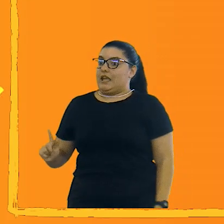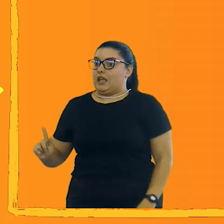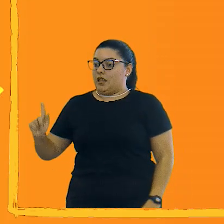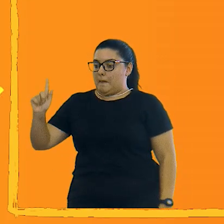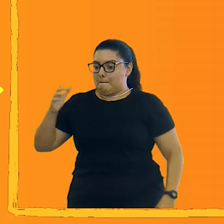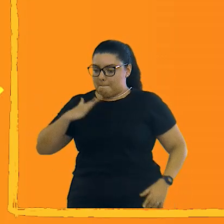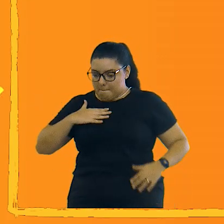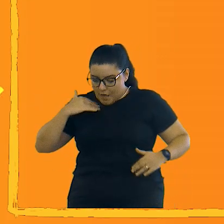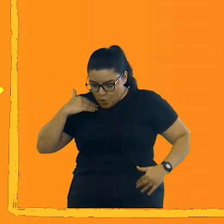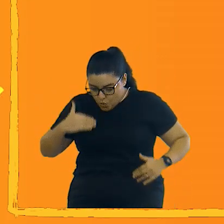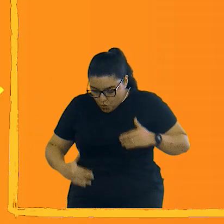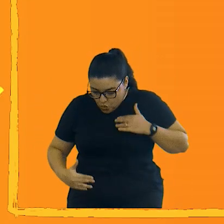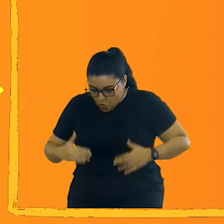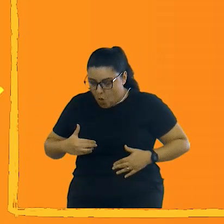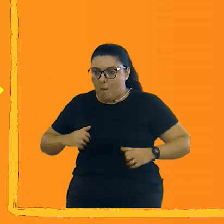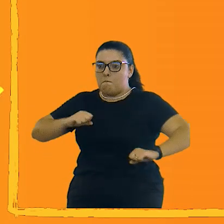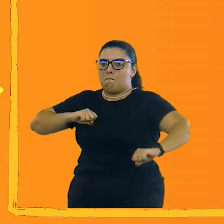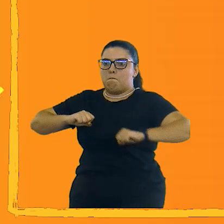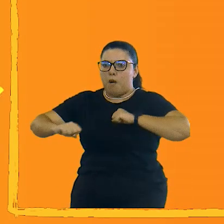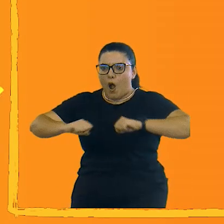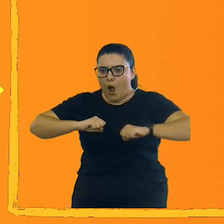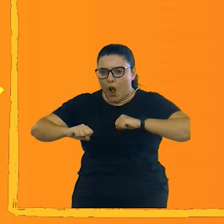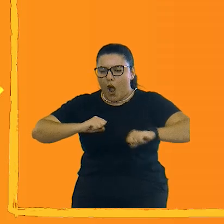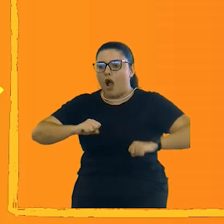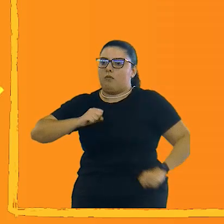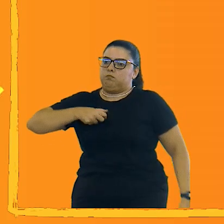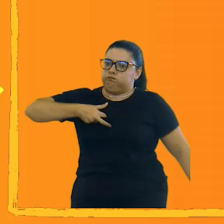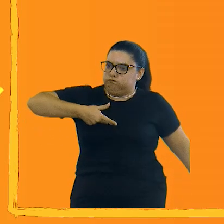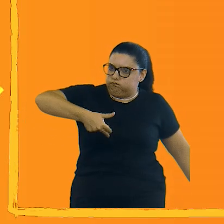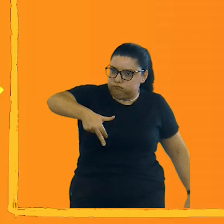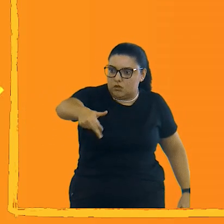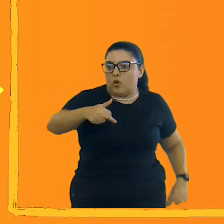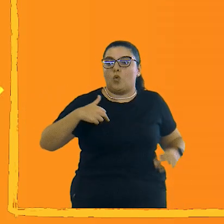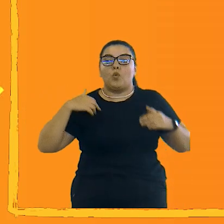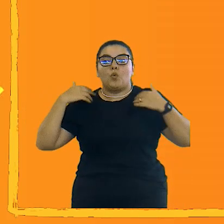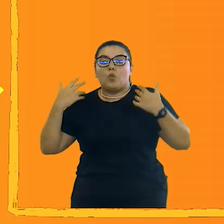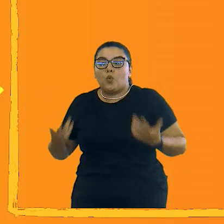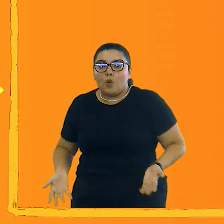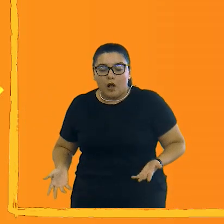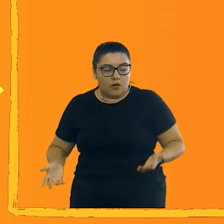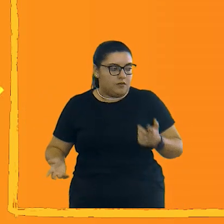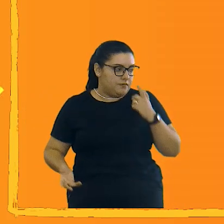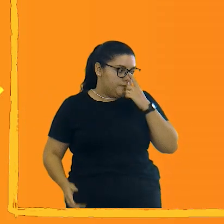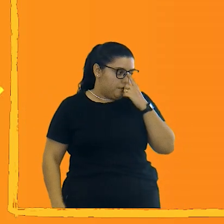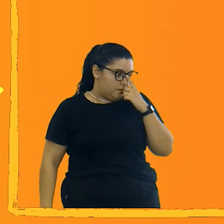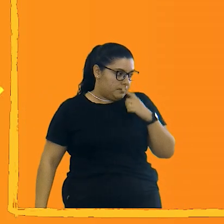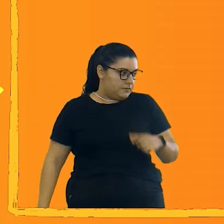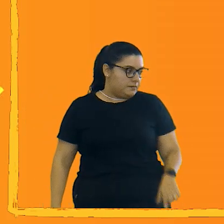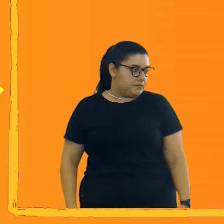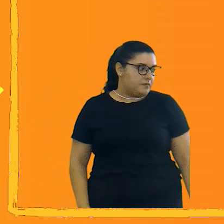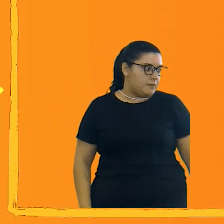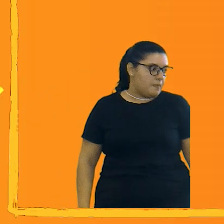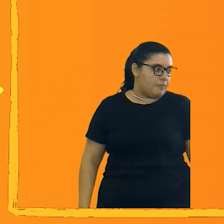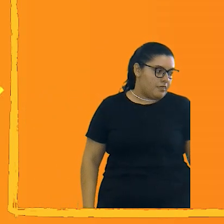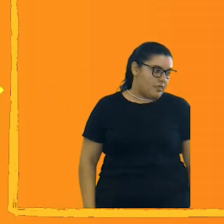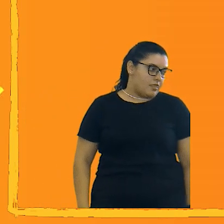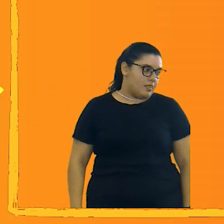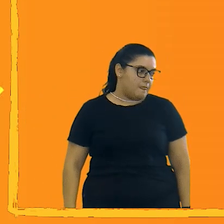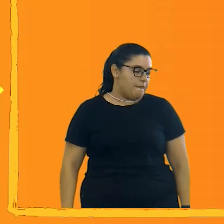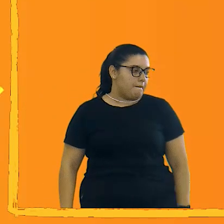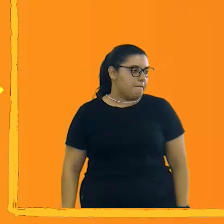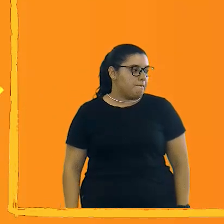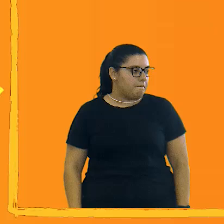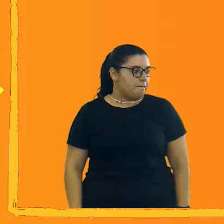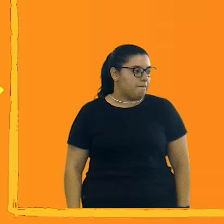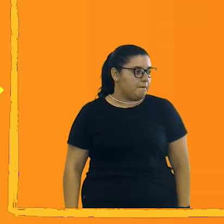Atleta correndo a uma velocidade constante E aí qual é a alternativa bora